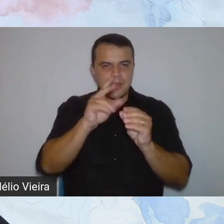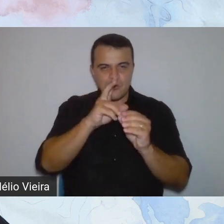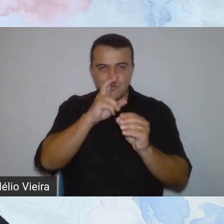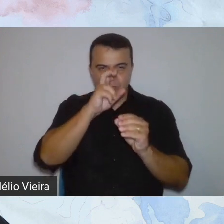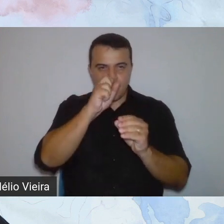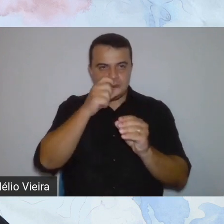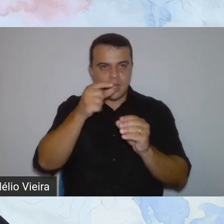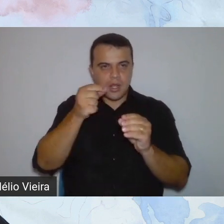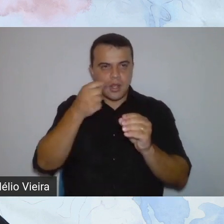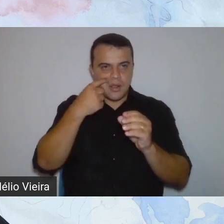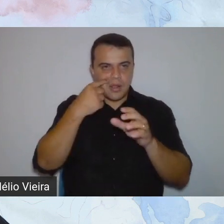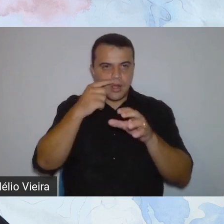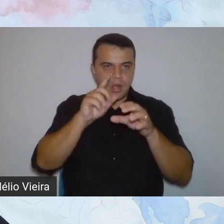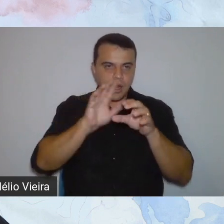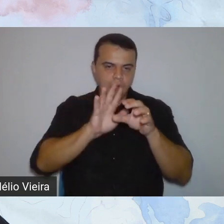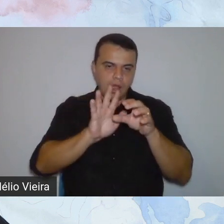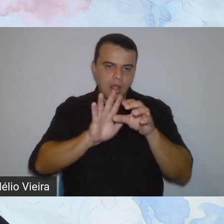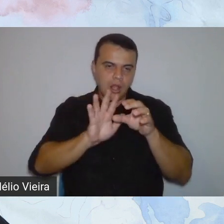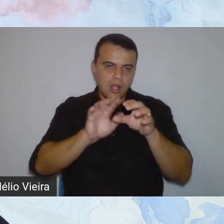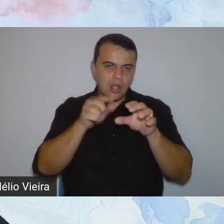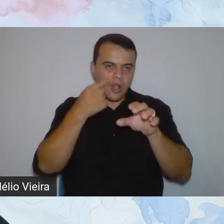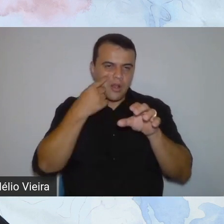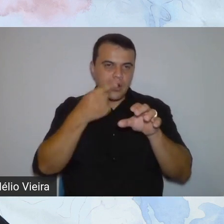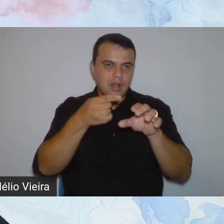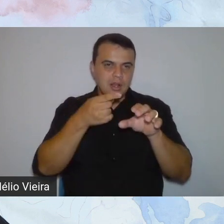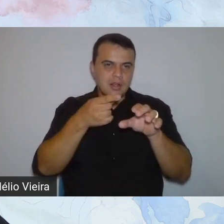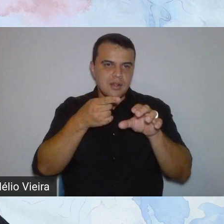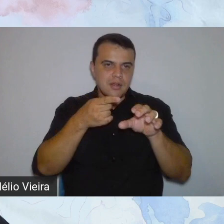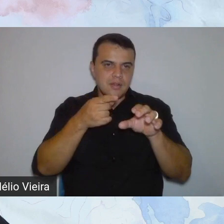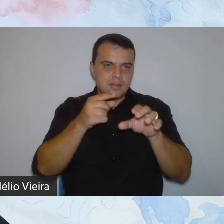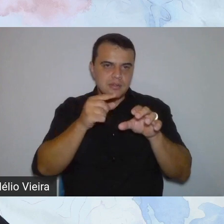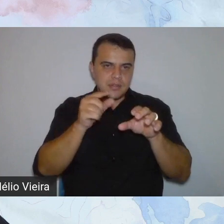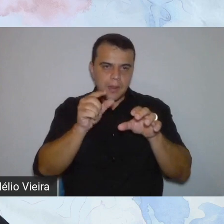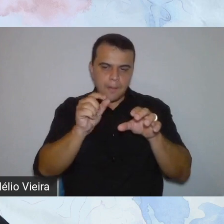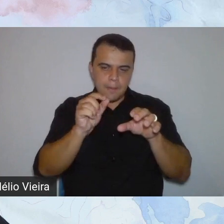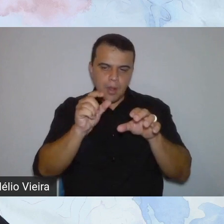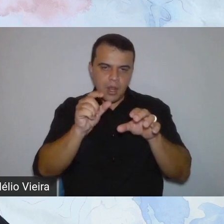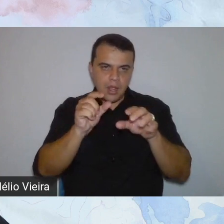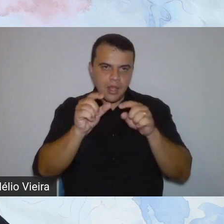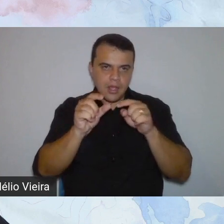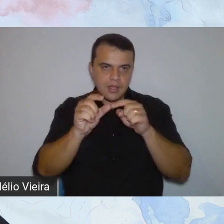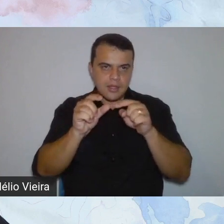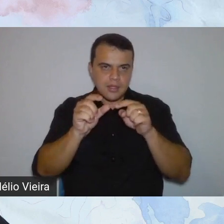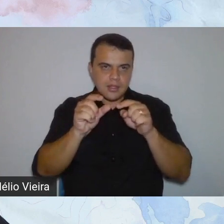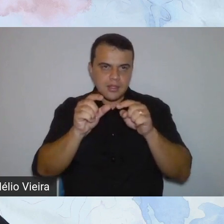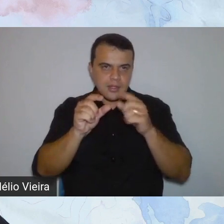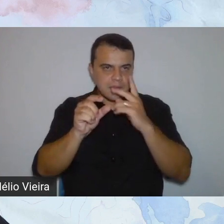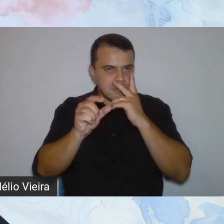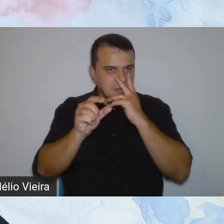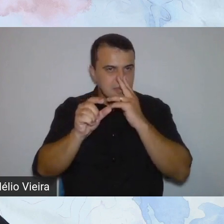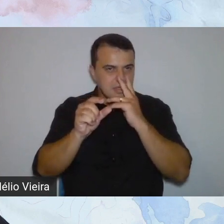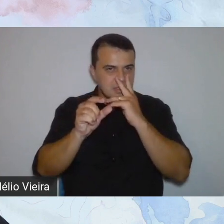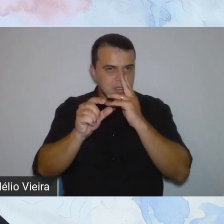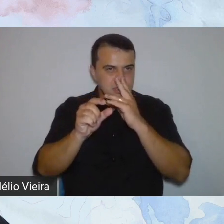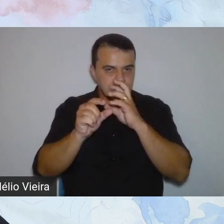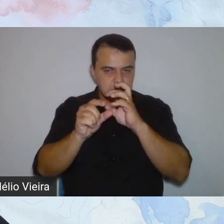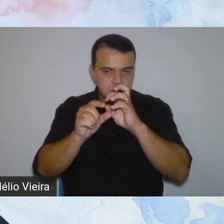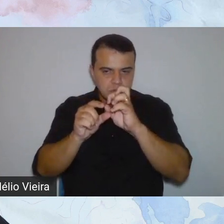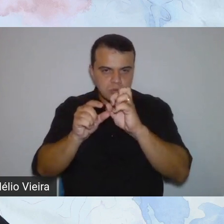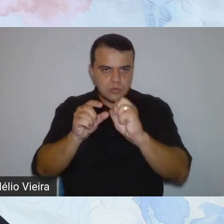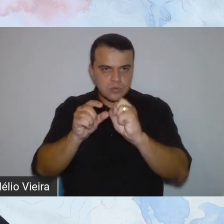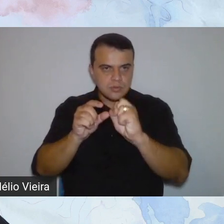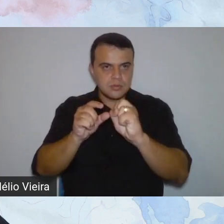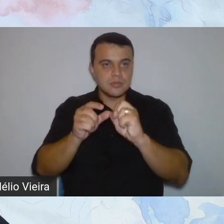ó. Olha esse movimento que ele faz aqui, ó. Aqui nessa bolinha, ó. É como se sugasse de certa maneira, não